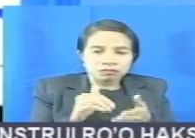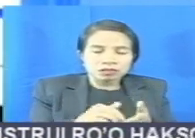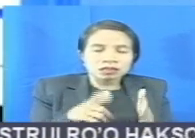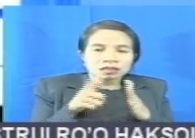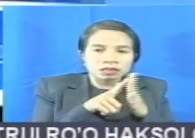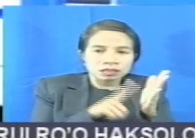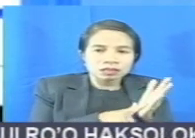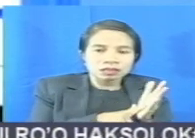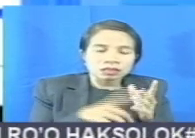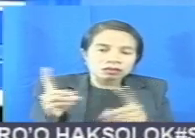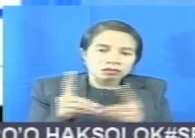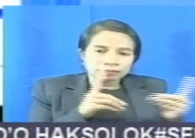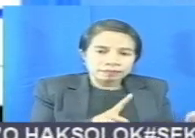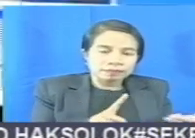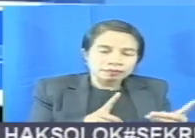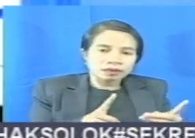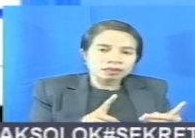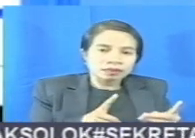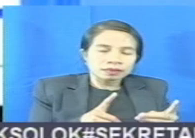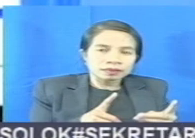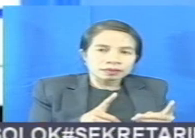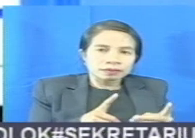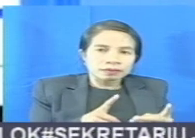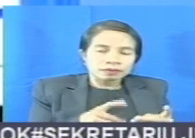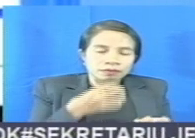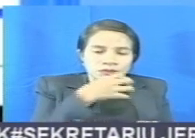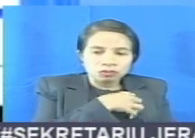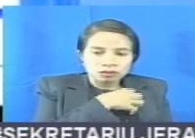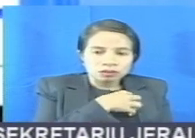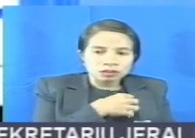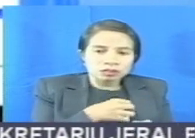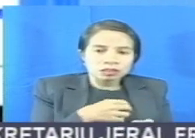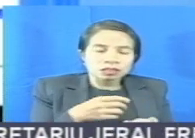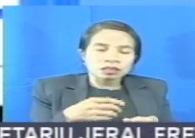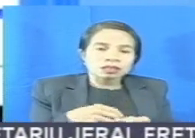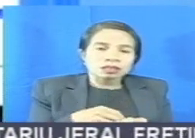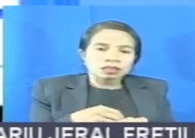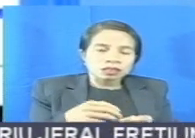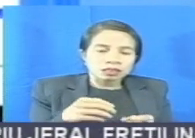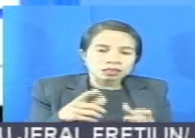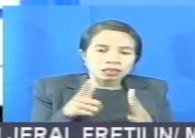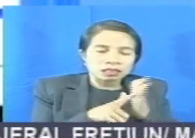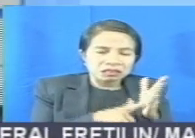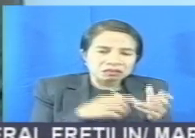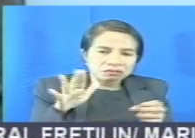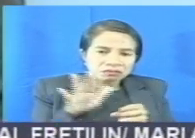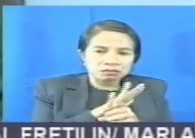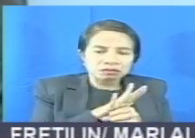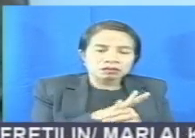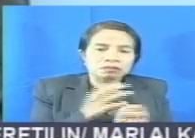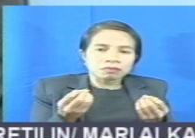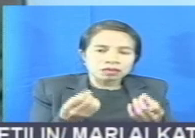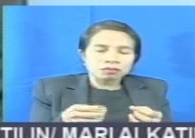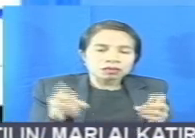ne ato implementa e por isso a lei complementar lobo queira mas bem implementar a